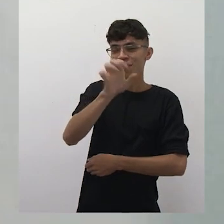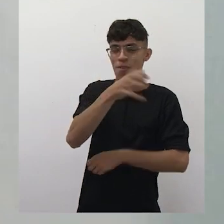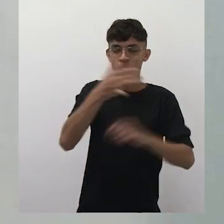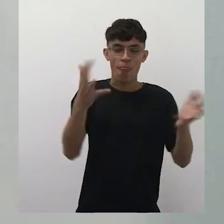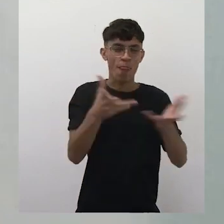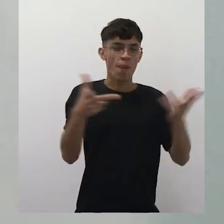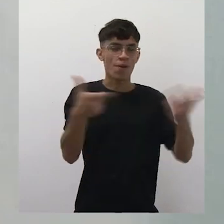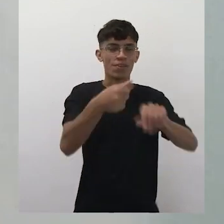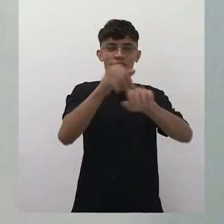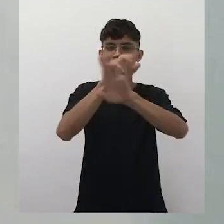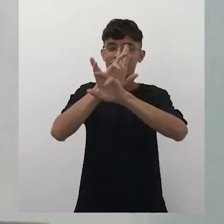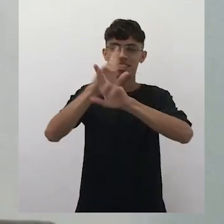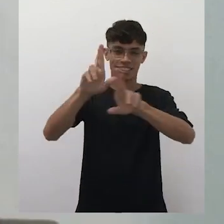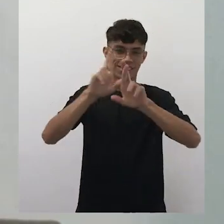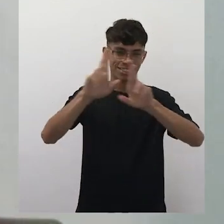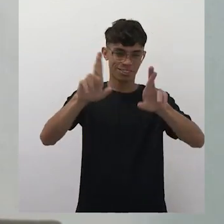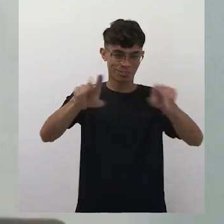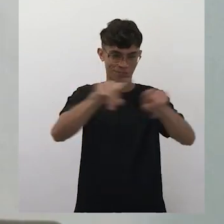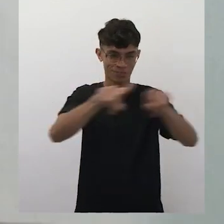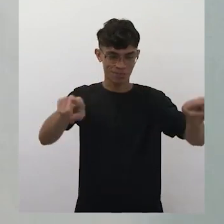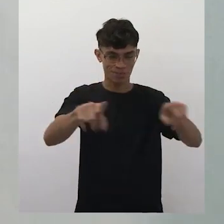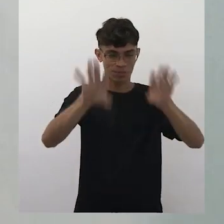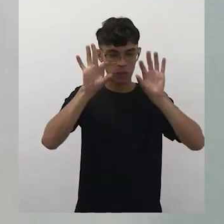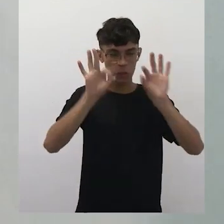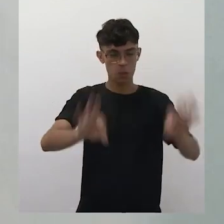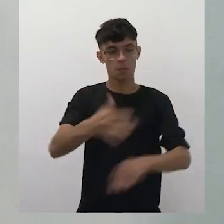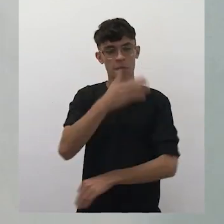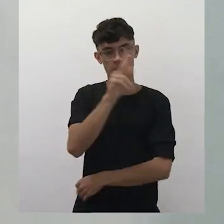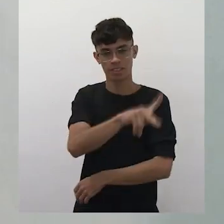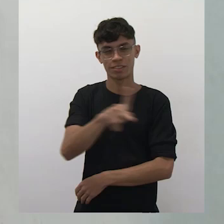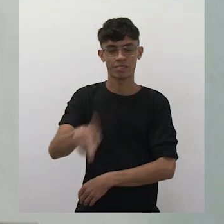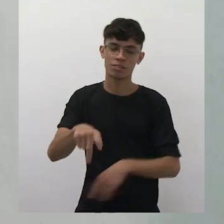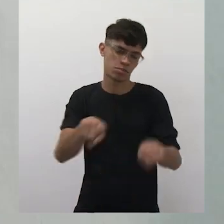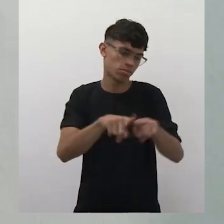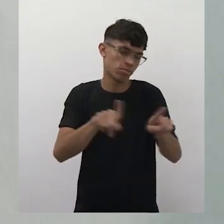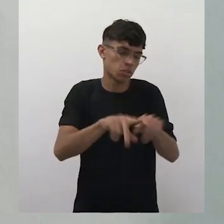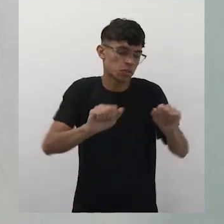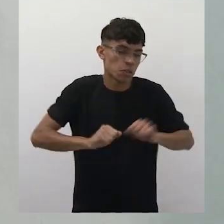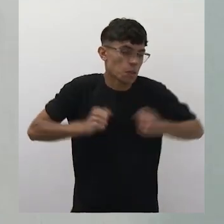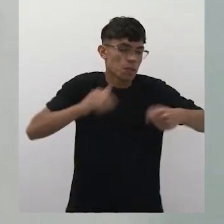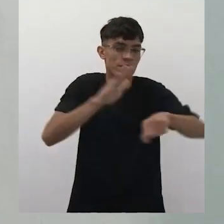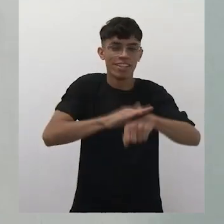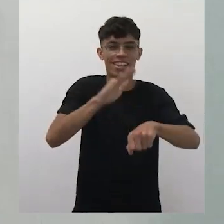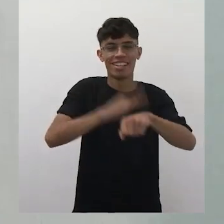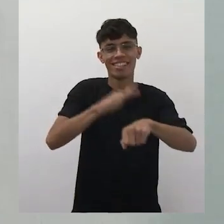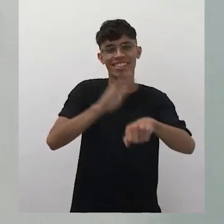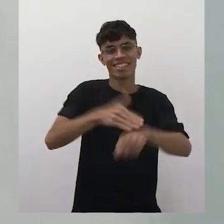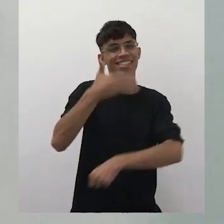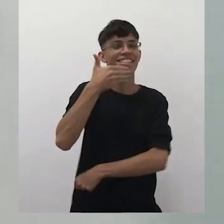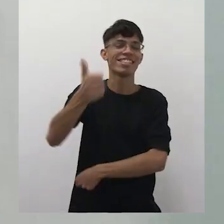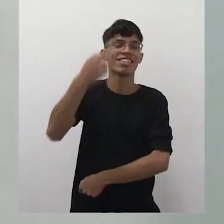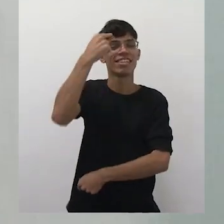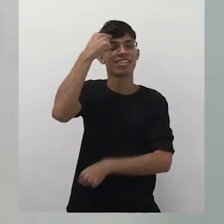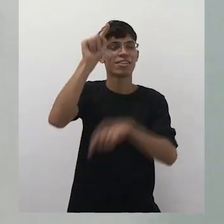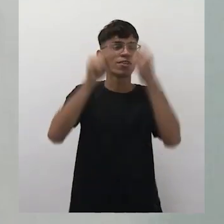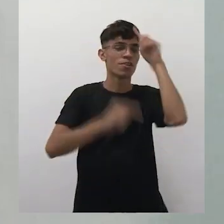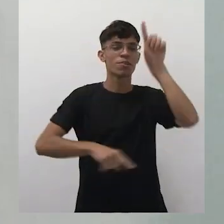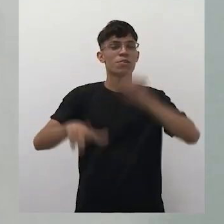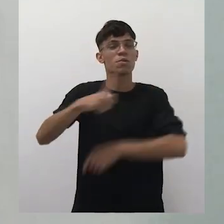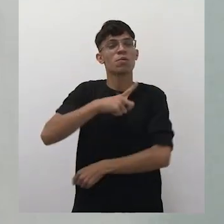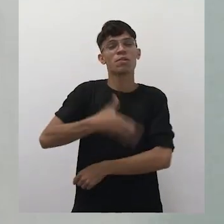maravilhoso, espero que vejam que os professores são ótimos e fazem o melhor, isso eu não tenho dúvida.